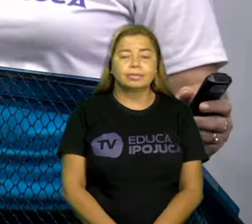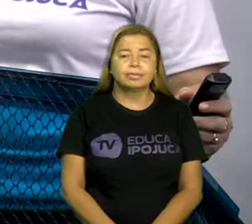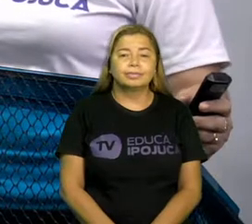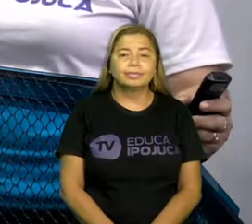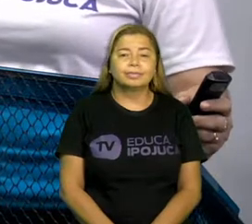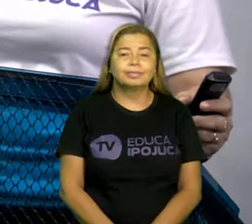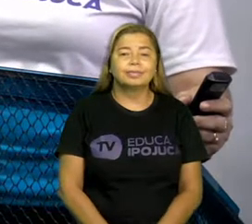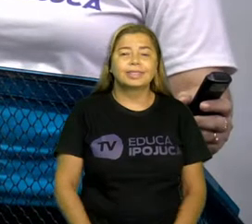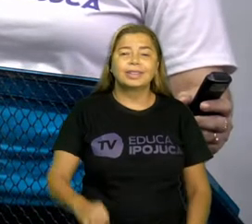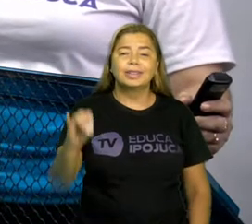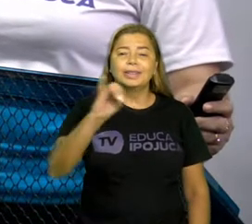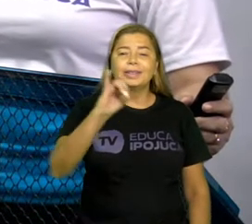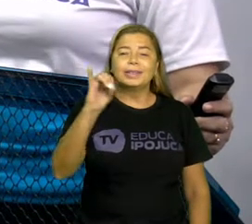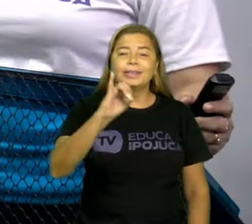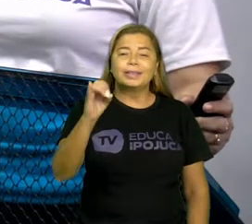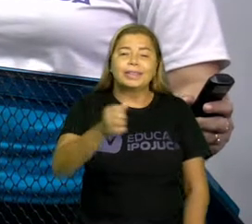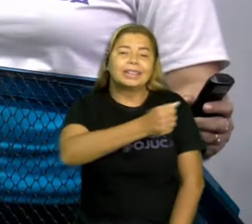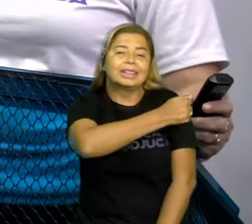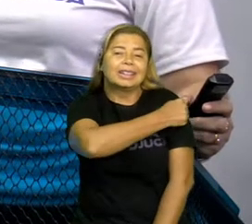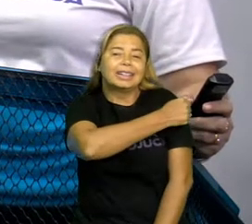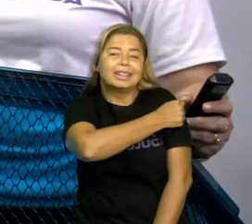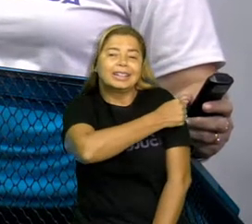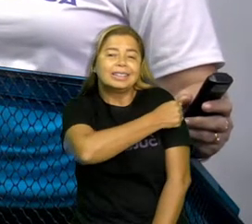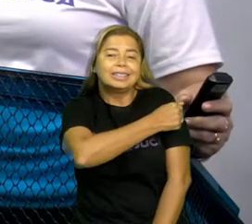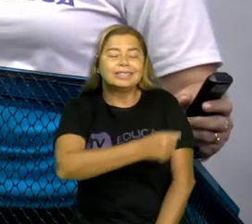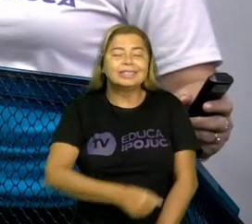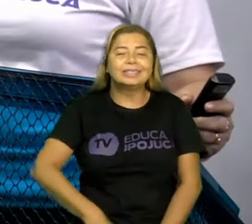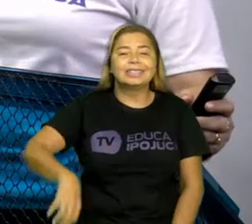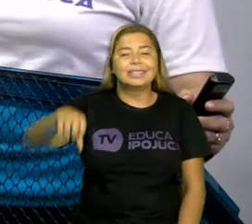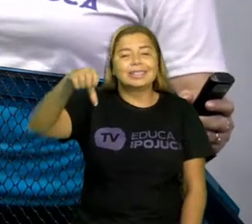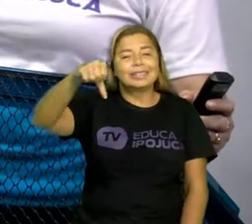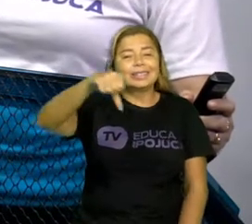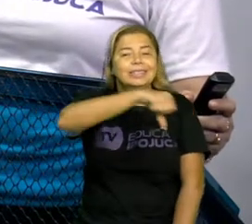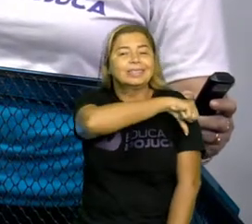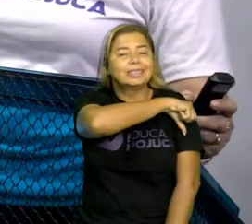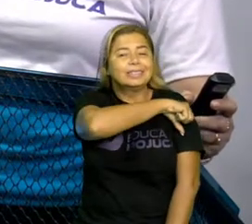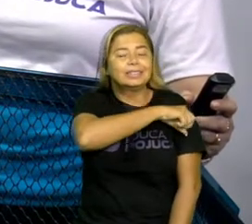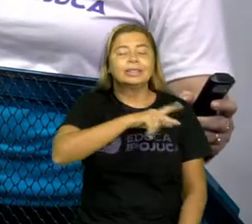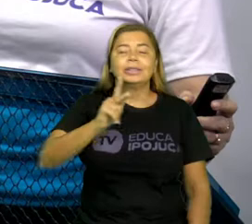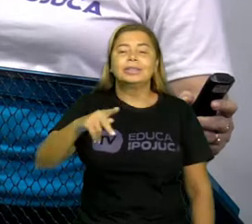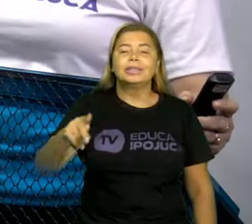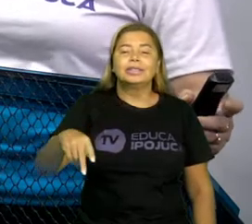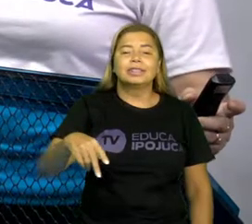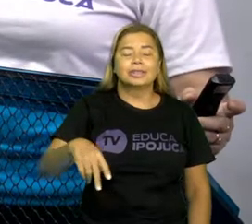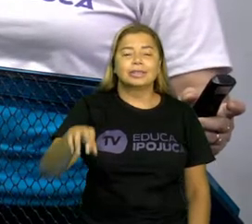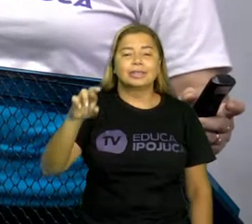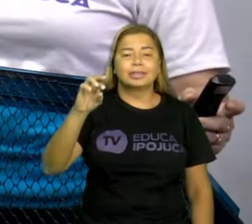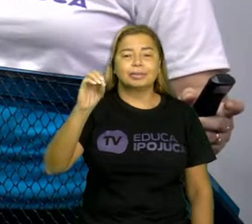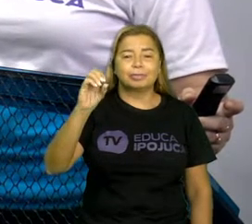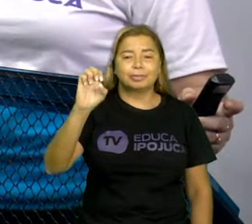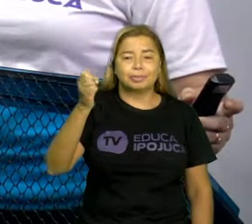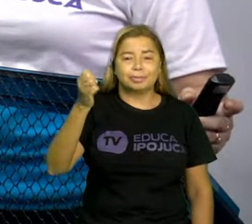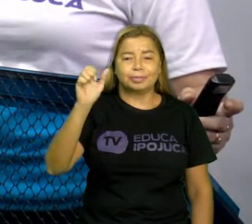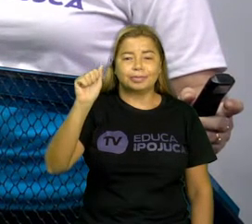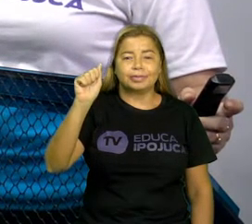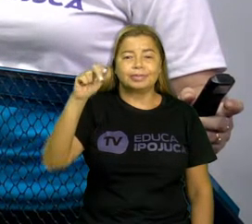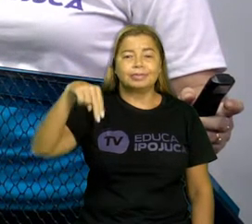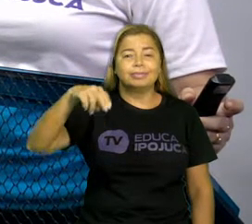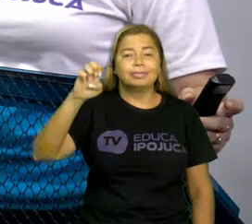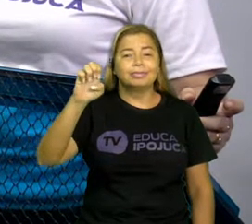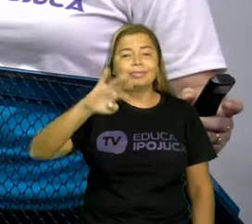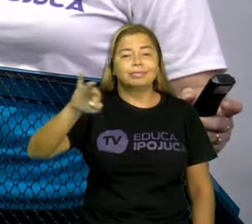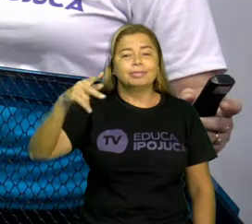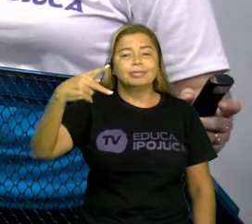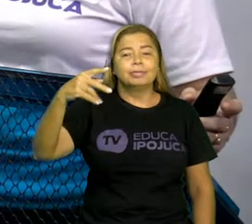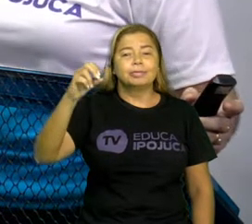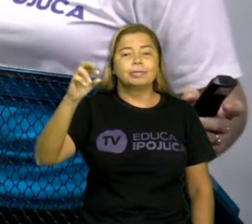Olá, estudante do nono ano. Eu sou a professora Rosiane Portela, sou professora de língua portuguesa e é um prazer estar contigo aqui na